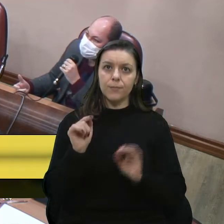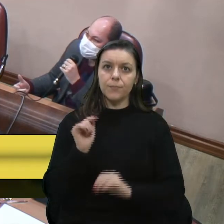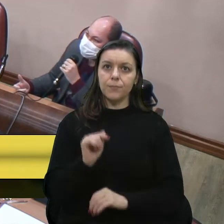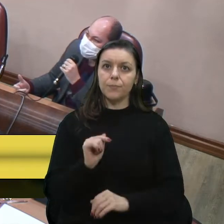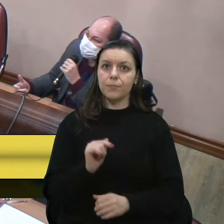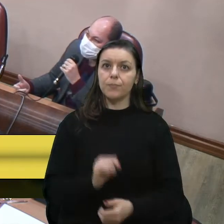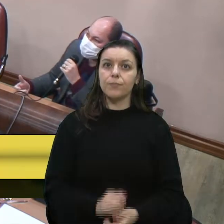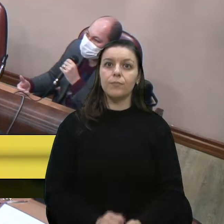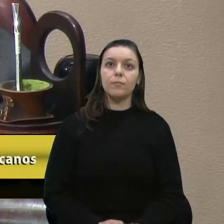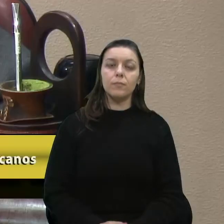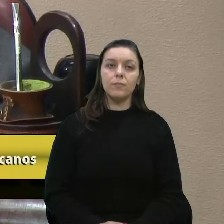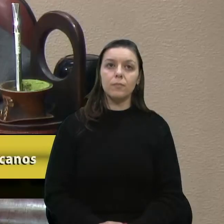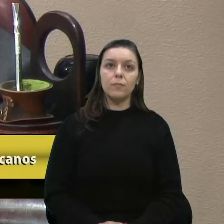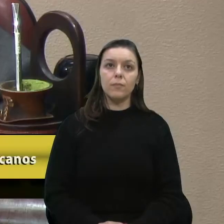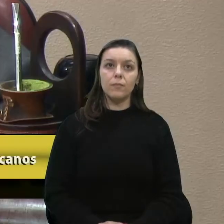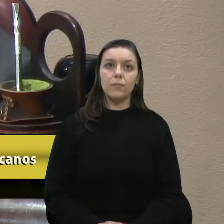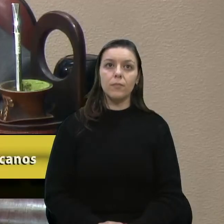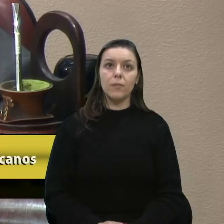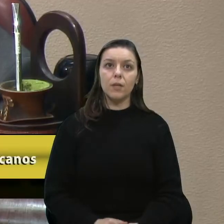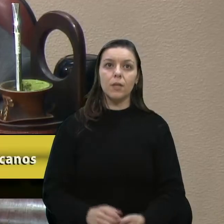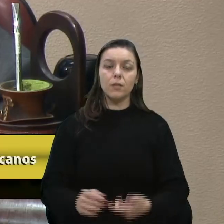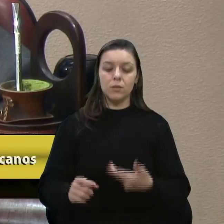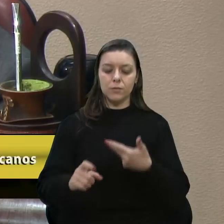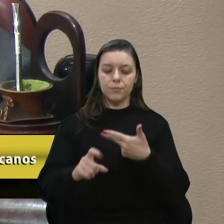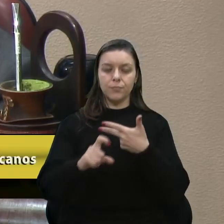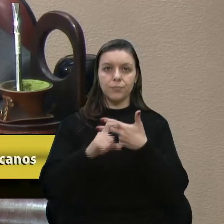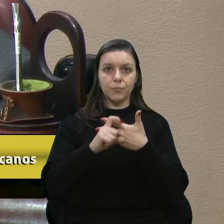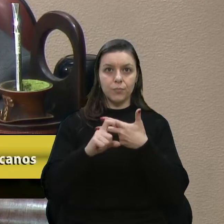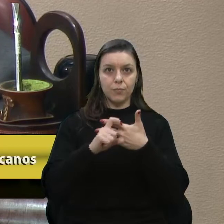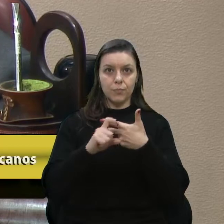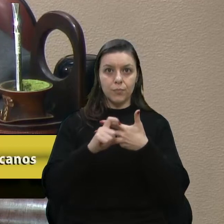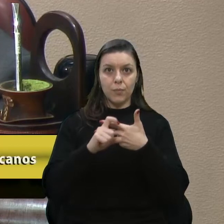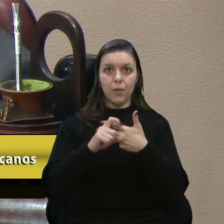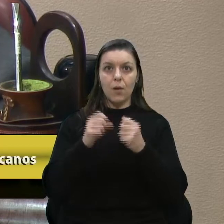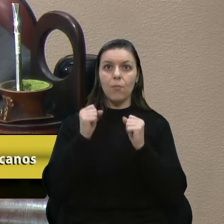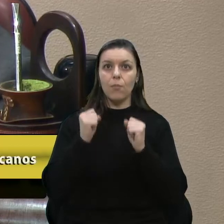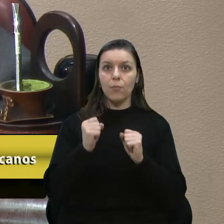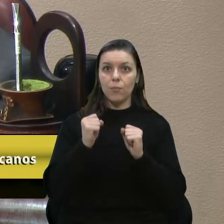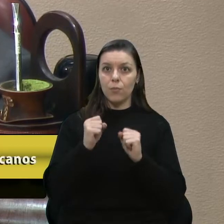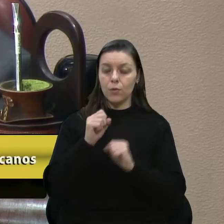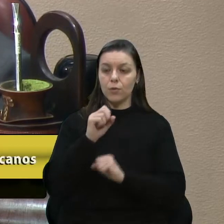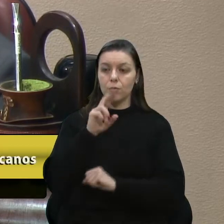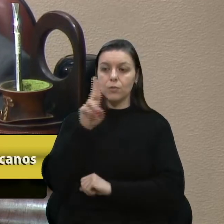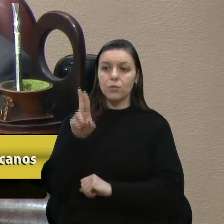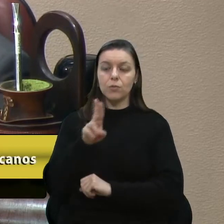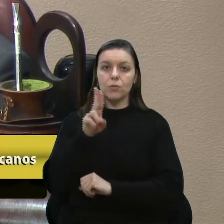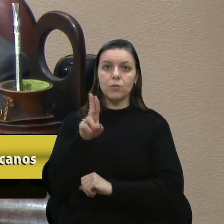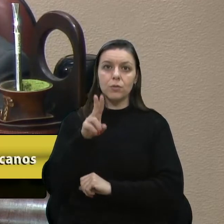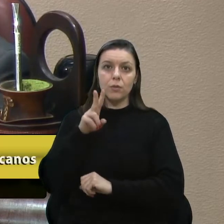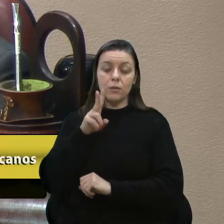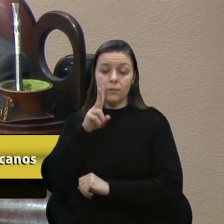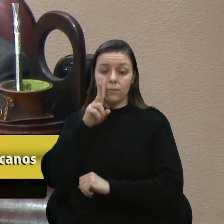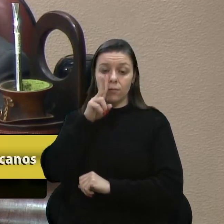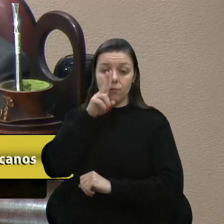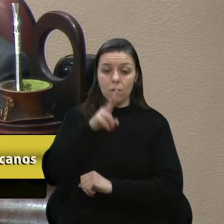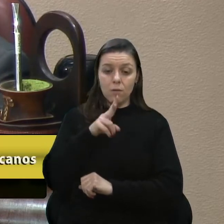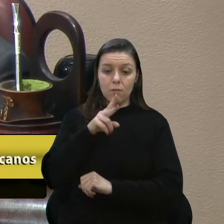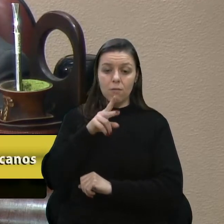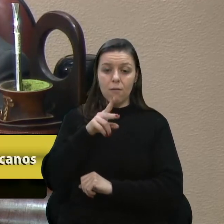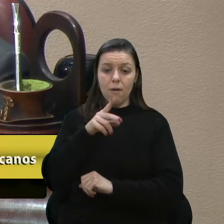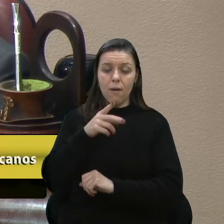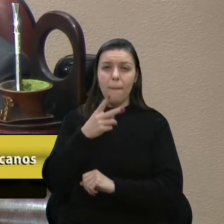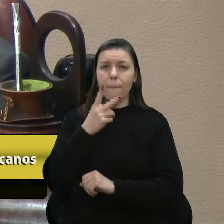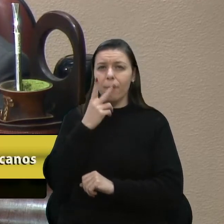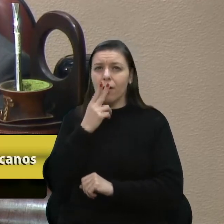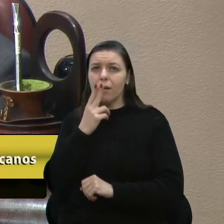de que o nosso executivo possa usar todos os seus esforços, mesmo em momentos difíceis, de criar